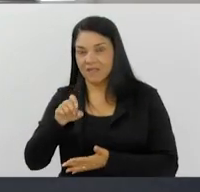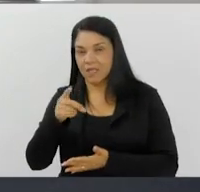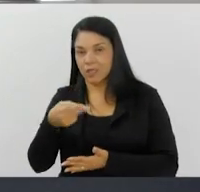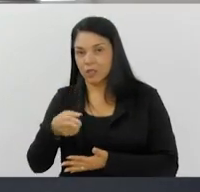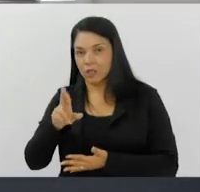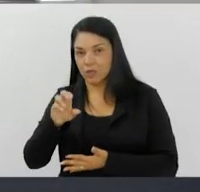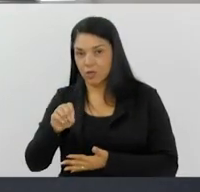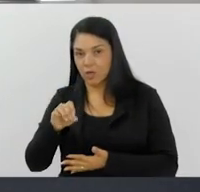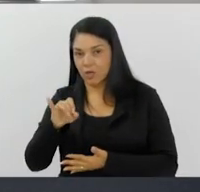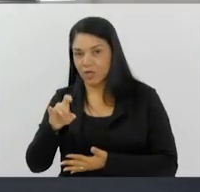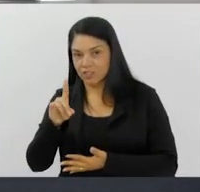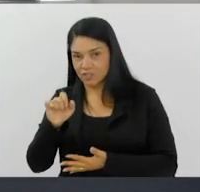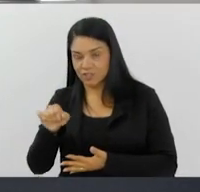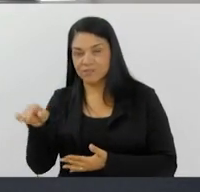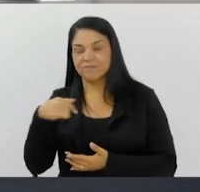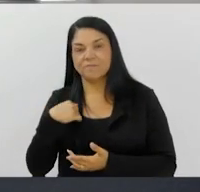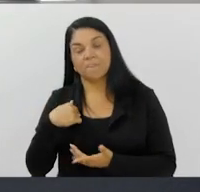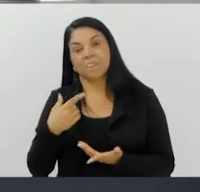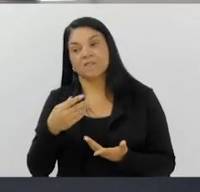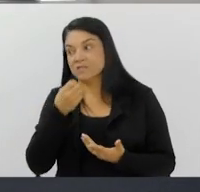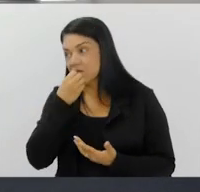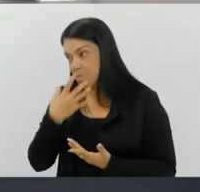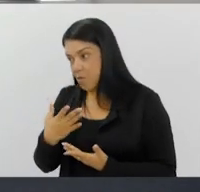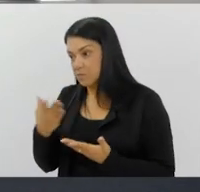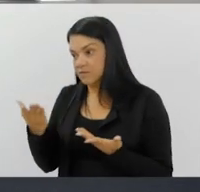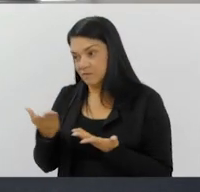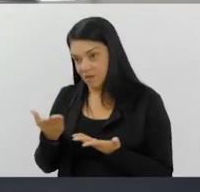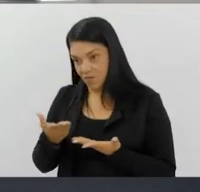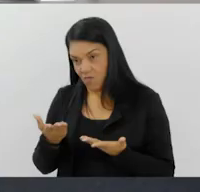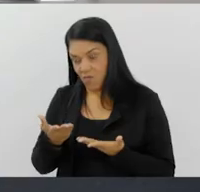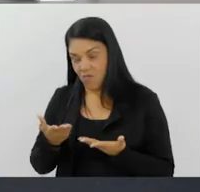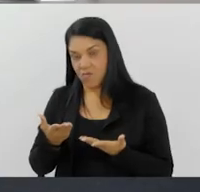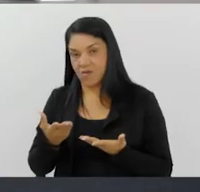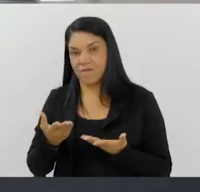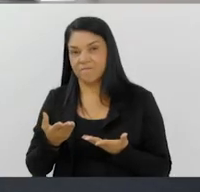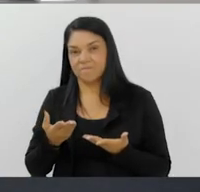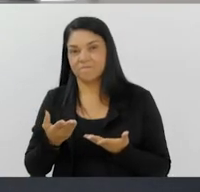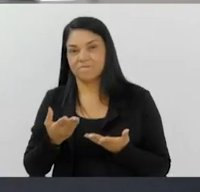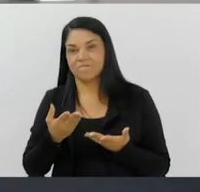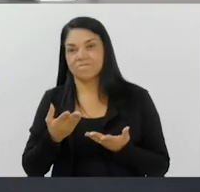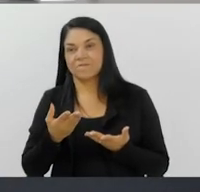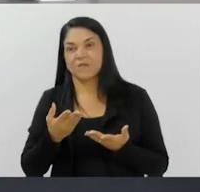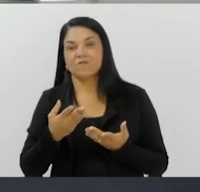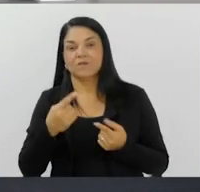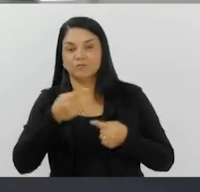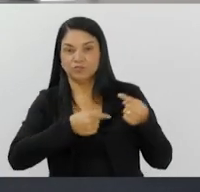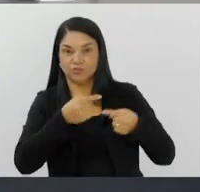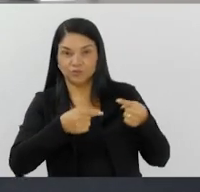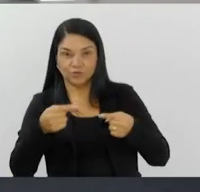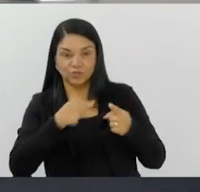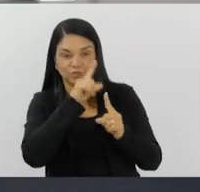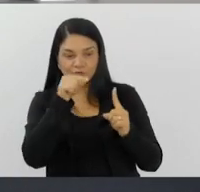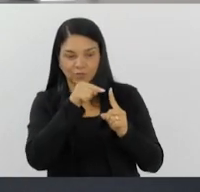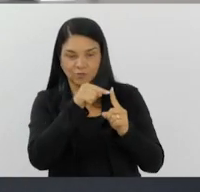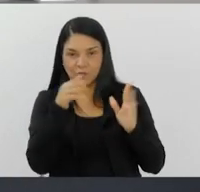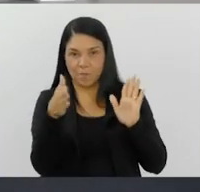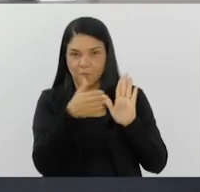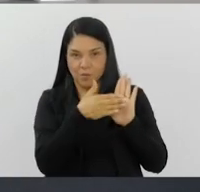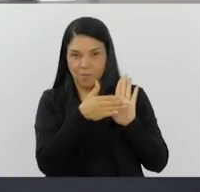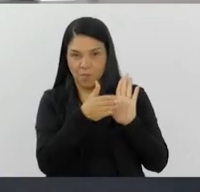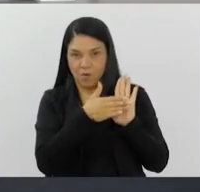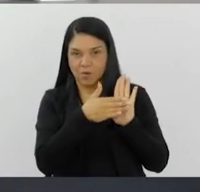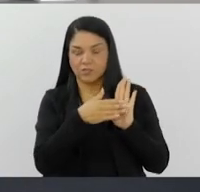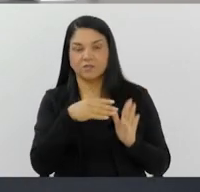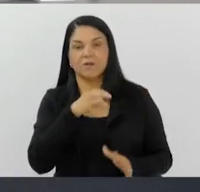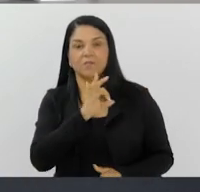depois não sei se agora ou mais adiante já que a gente tá indo depois pro objetivo vamos discutir as propostas da da da